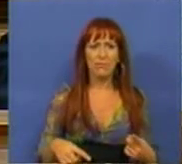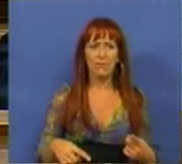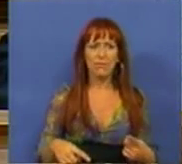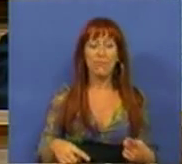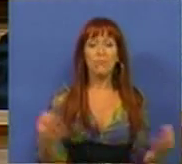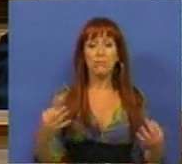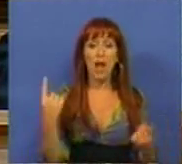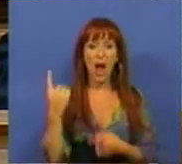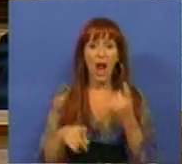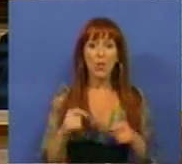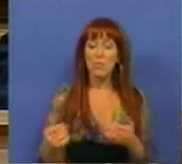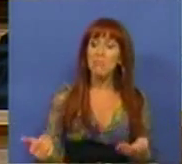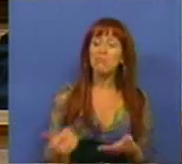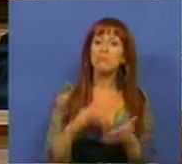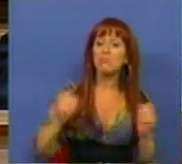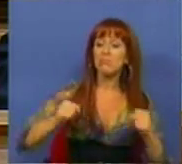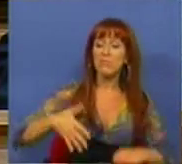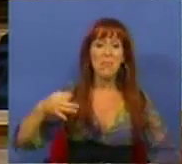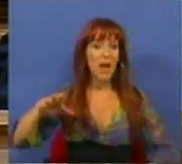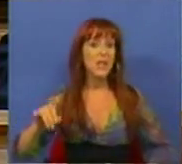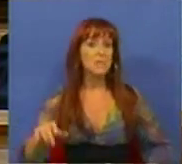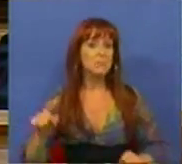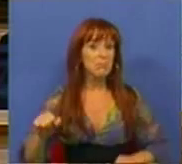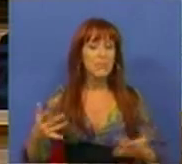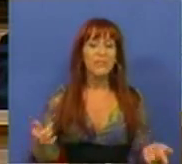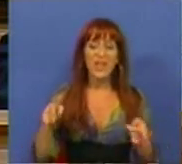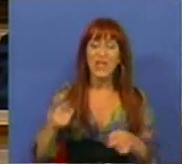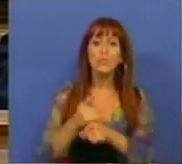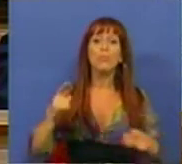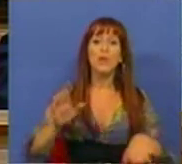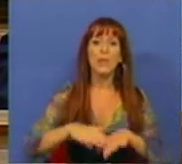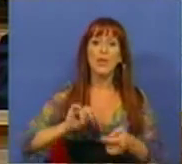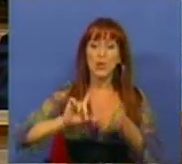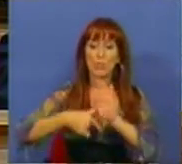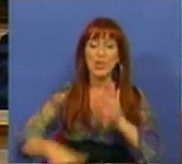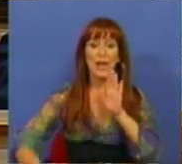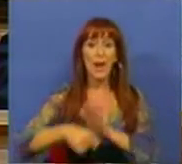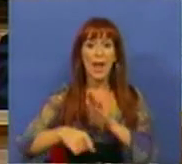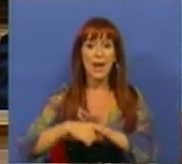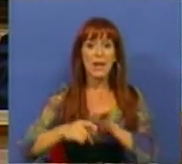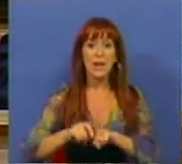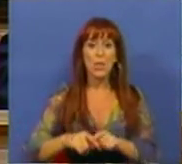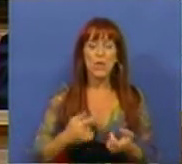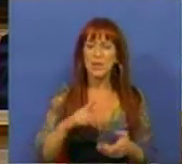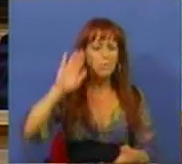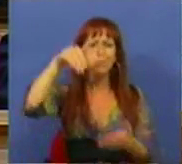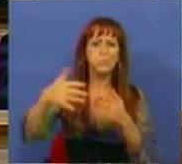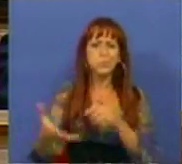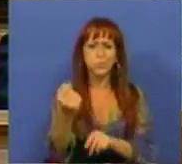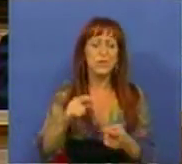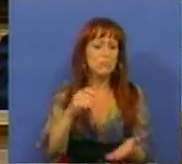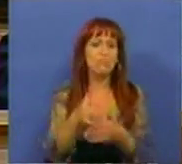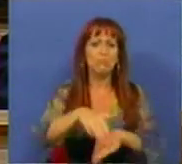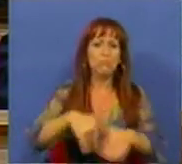terá certamente algum acolhimento por parte do Partido Socialista, e isto porque é um projeto de lei que é inconsequente, é